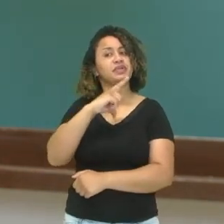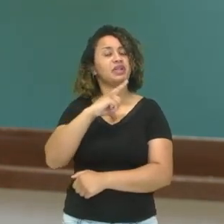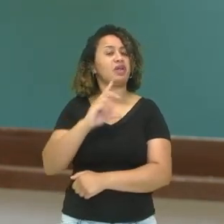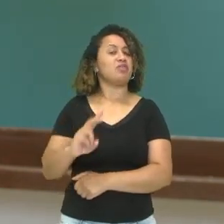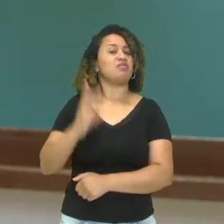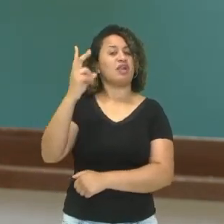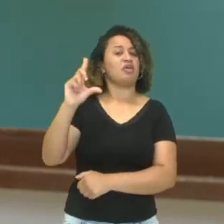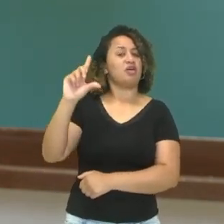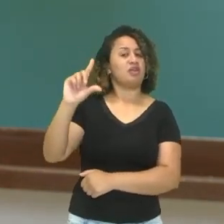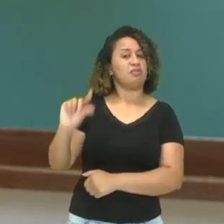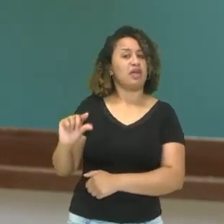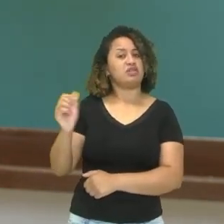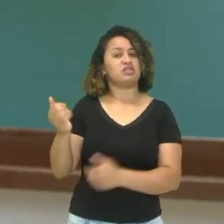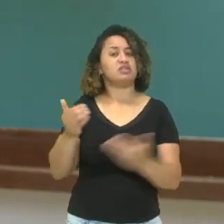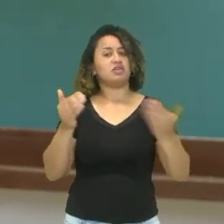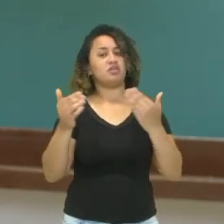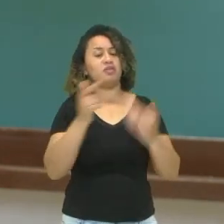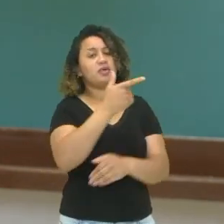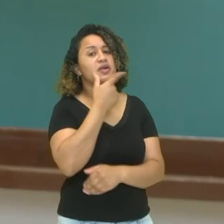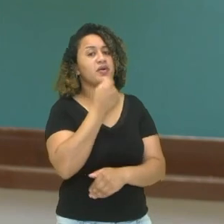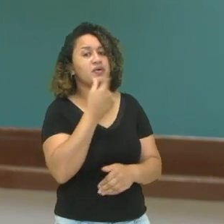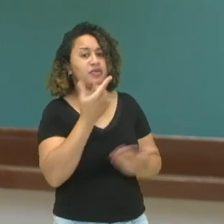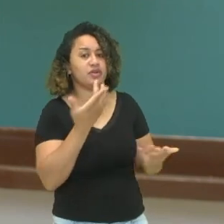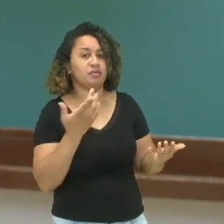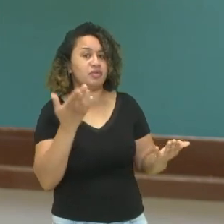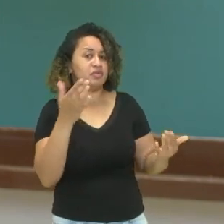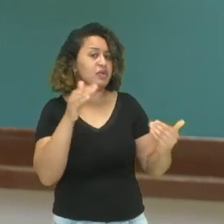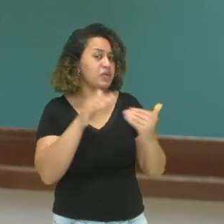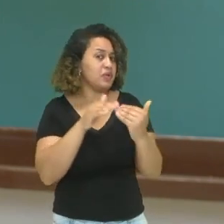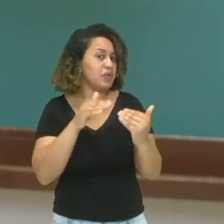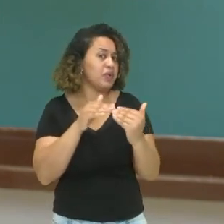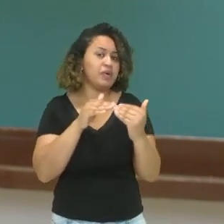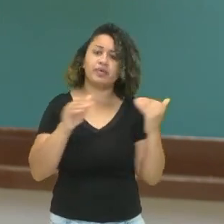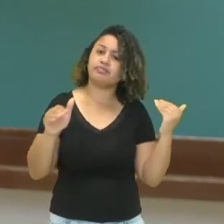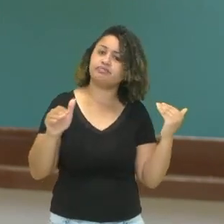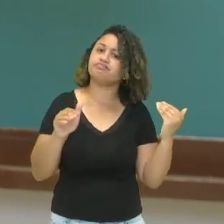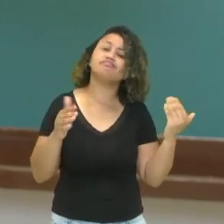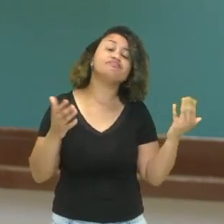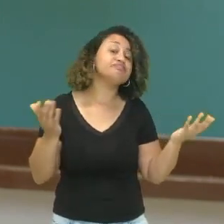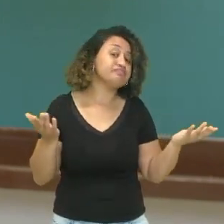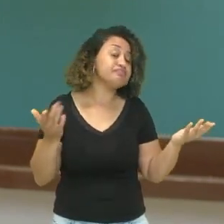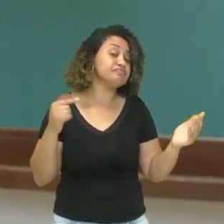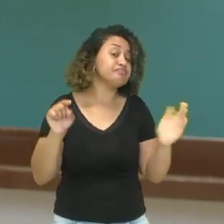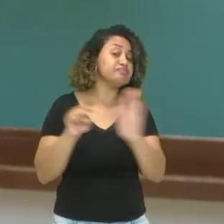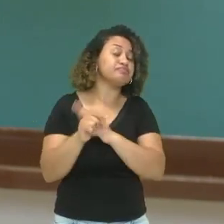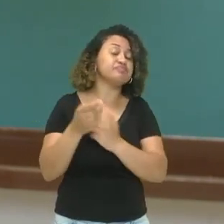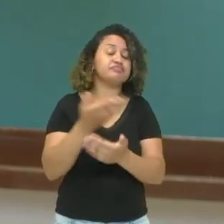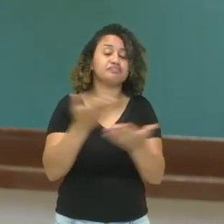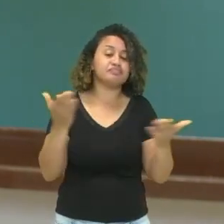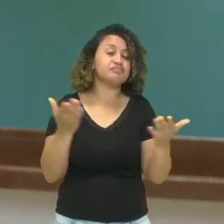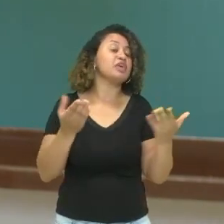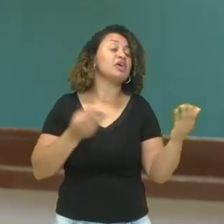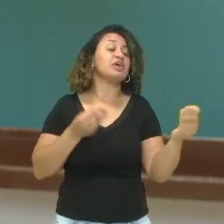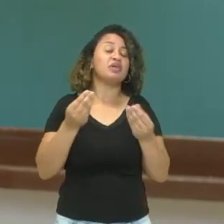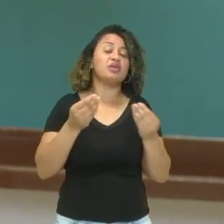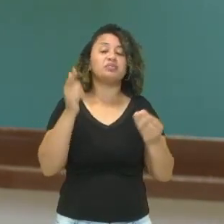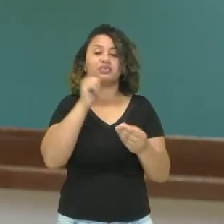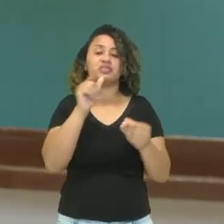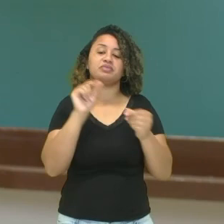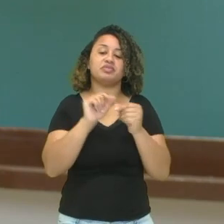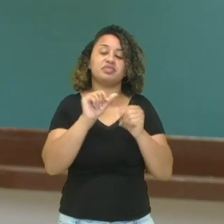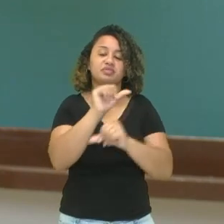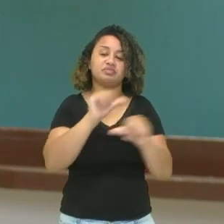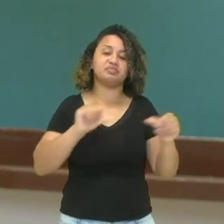valorizada? Você concorda com isso ou não? Foi a pergunta que levantamos aqui. E como nós podemos fazer para mudar